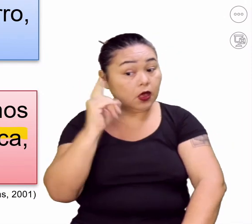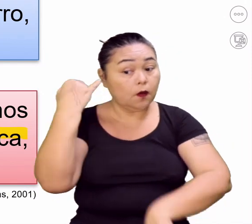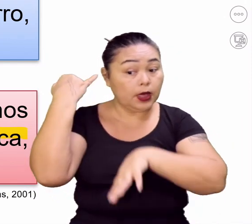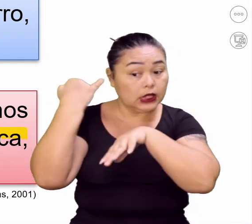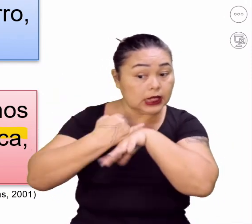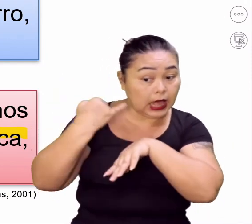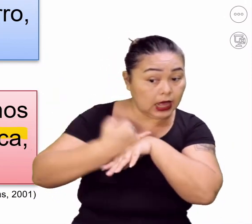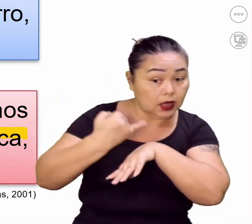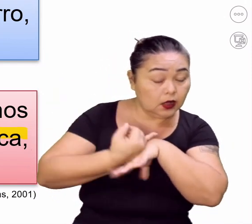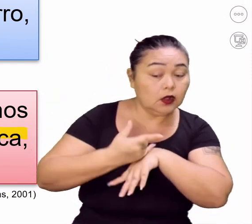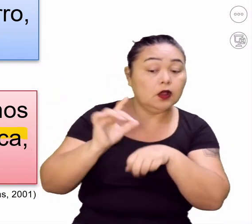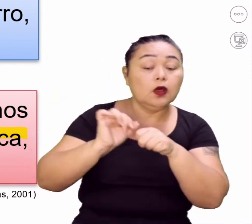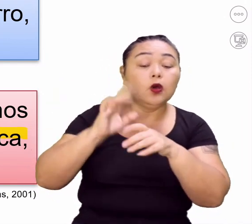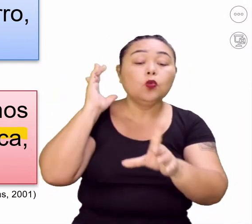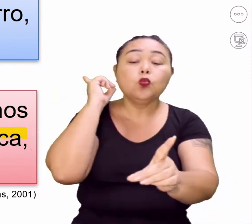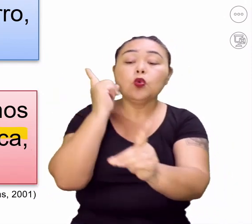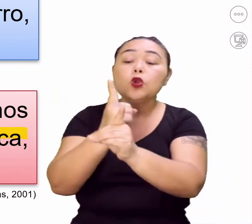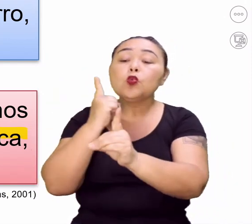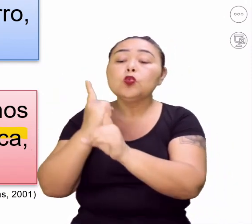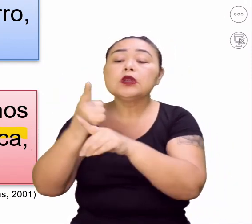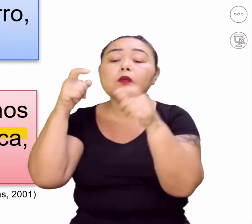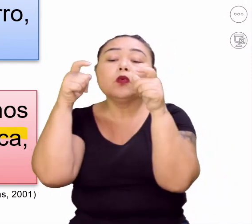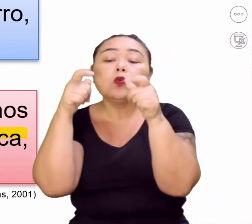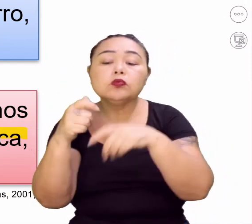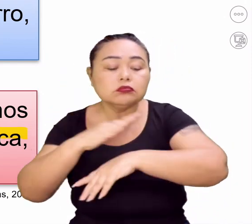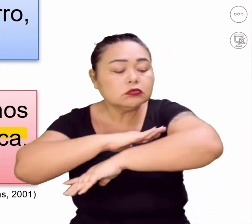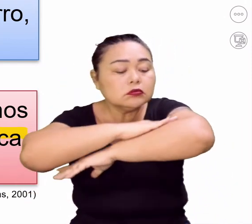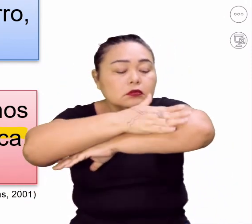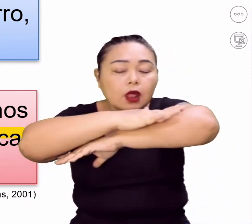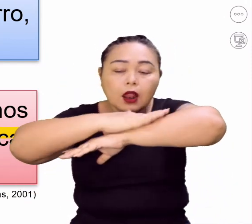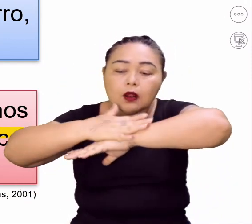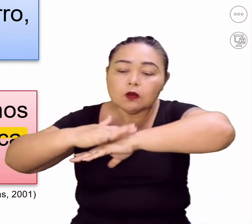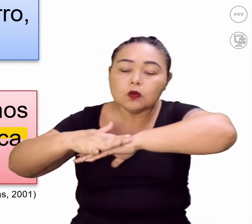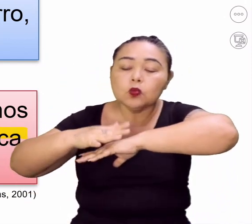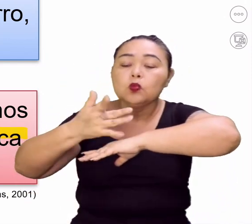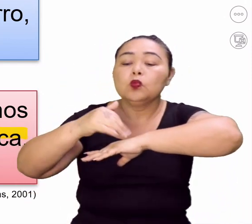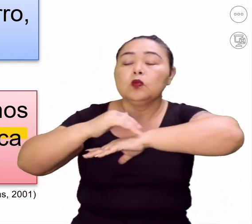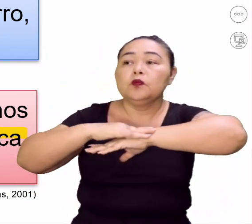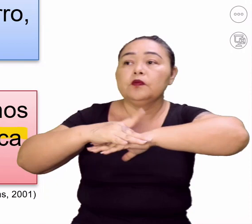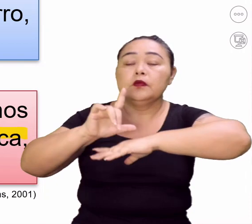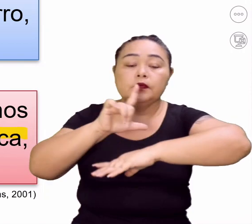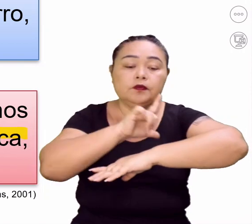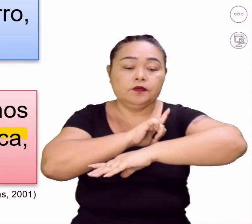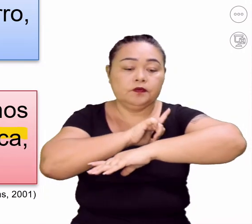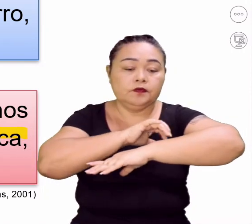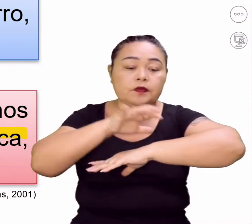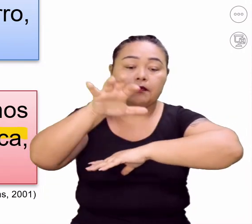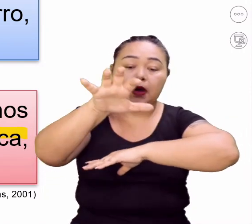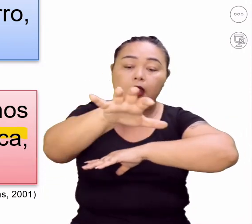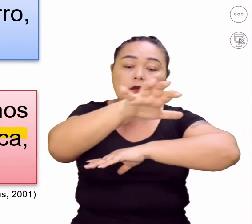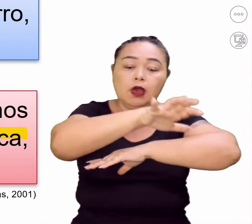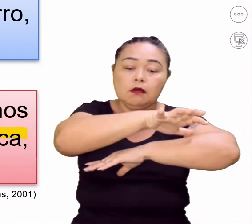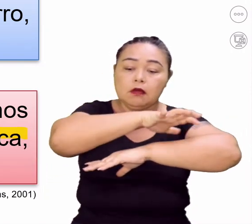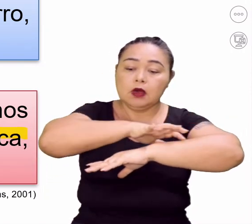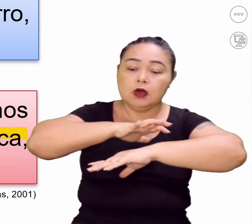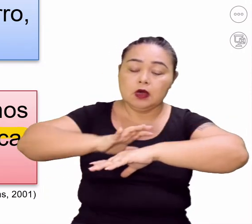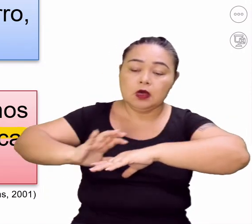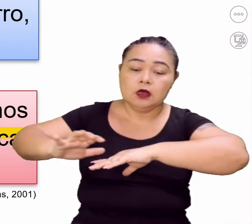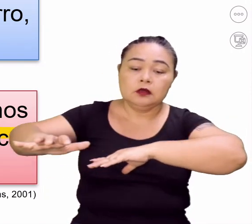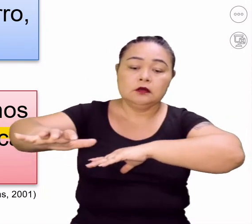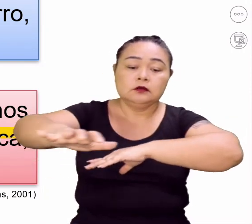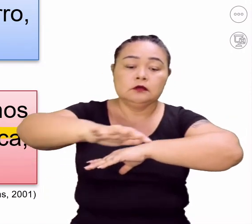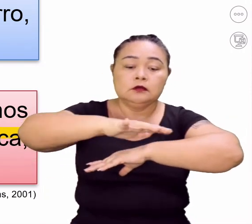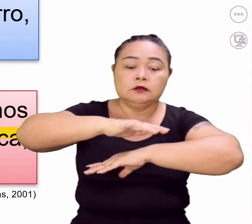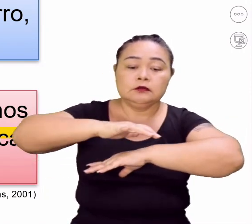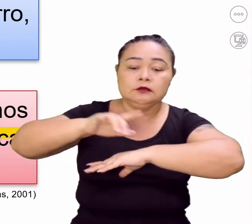estruturas de escudos cristalinos. E aí a gente observa aqui bacia sedimentar. Bacia